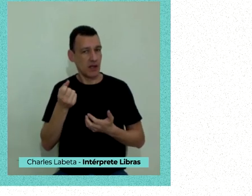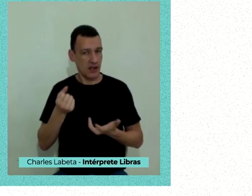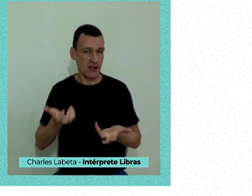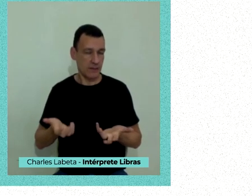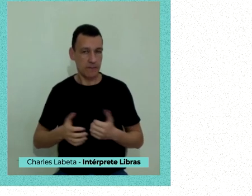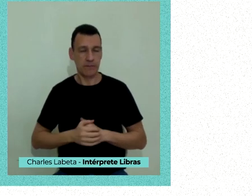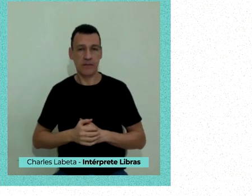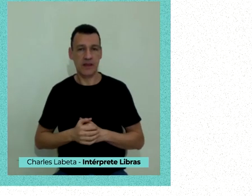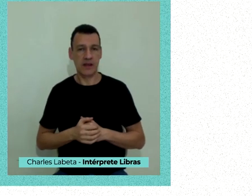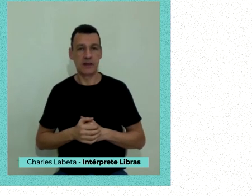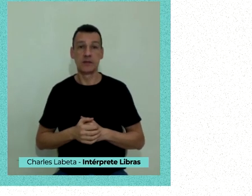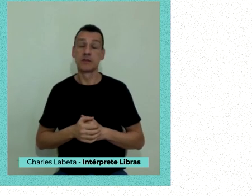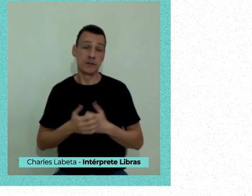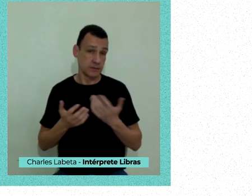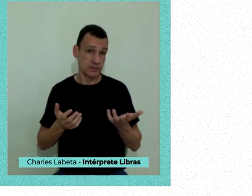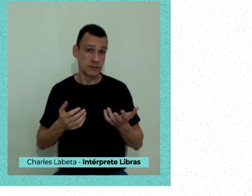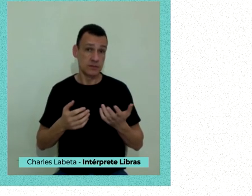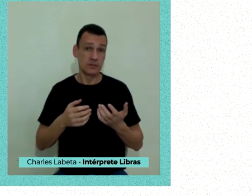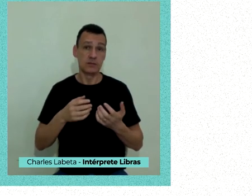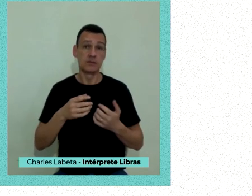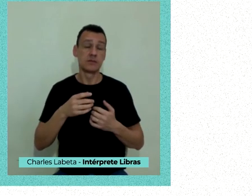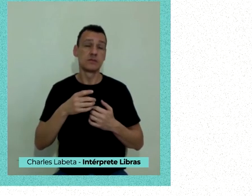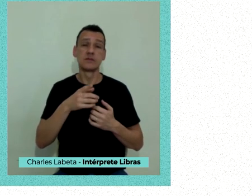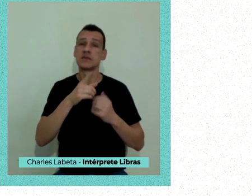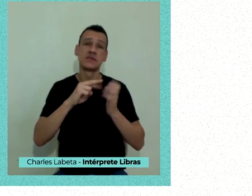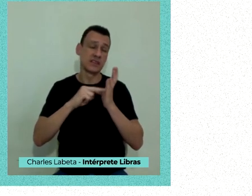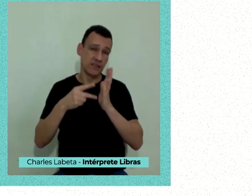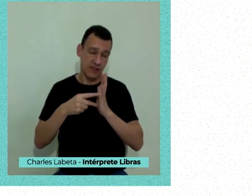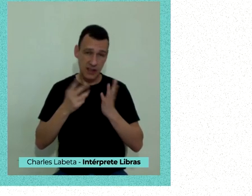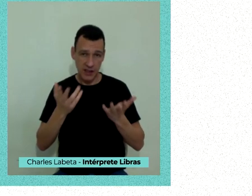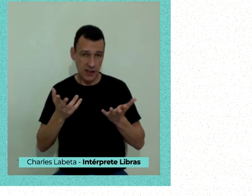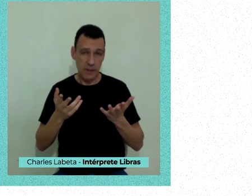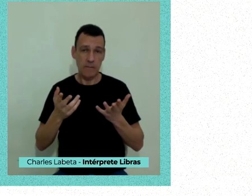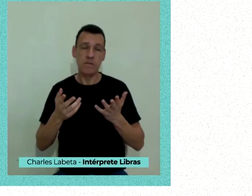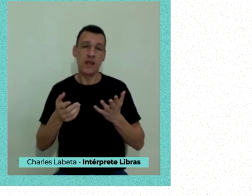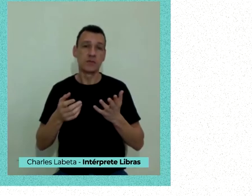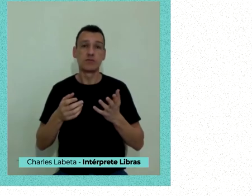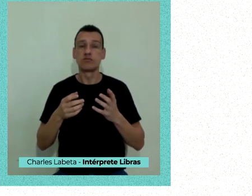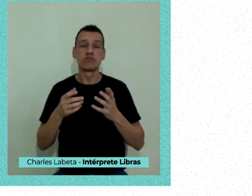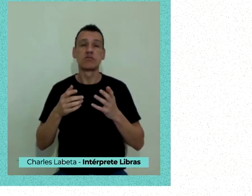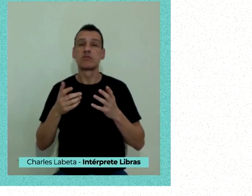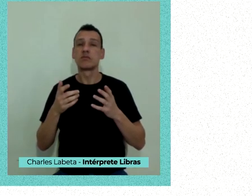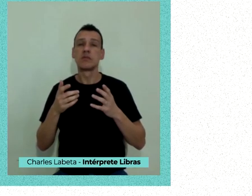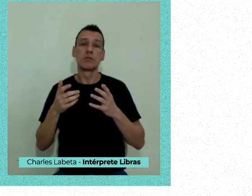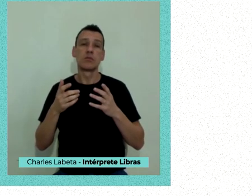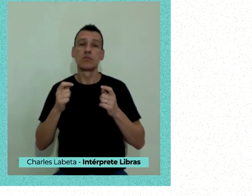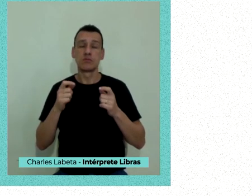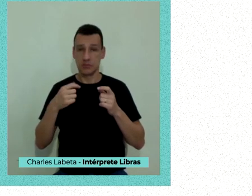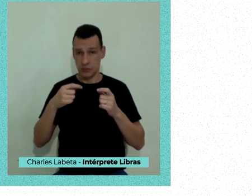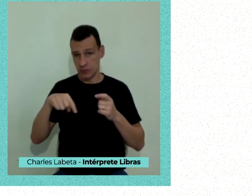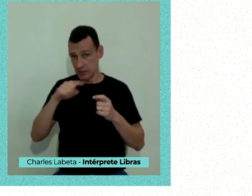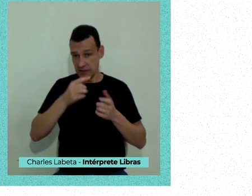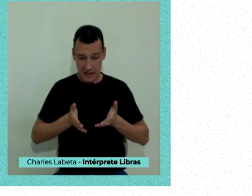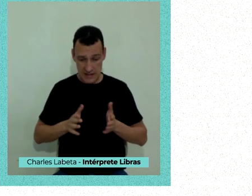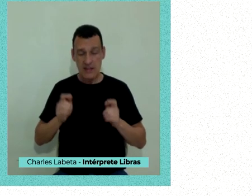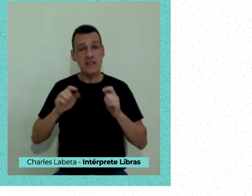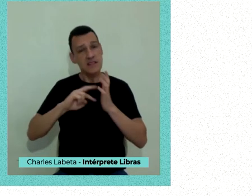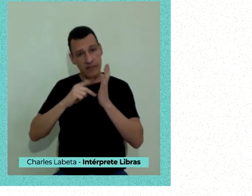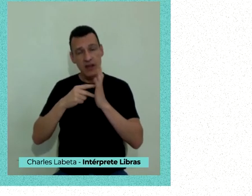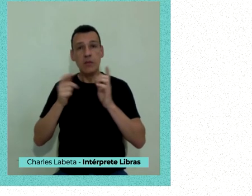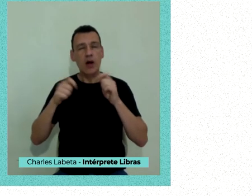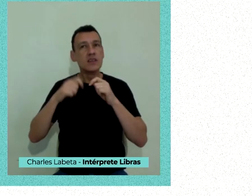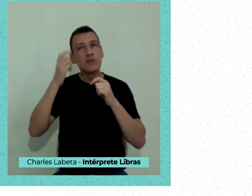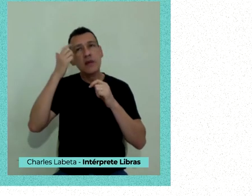vivenciamos, é negado a possibilidade de ter uma projeção das suas vidas, de ter a possibilidade de ter a